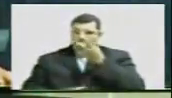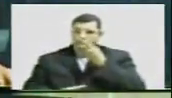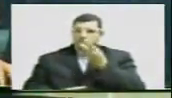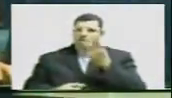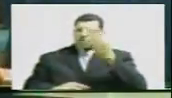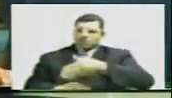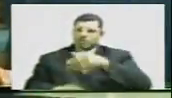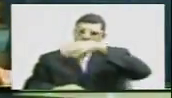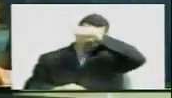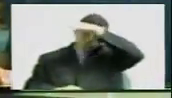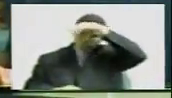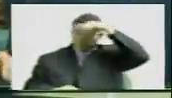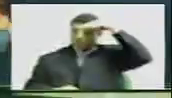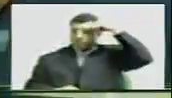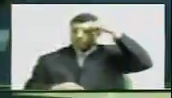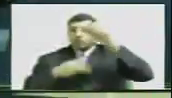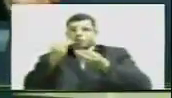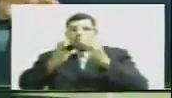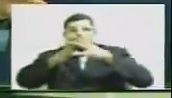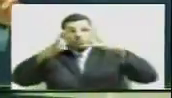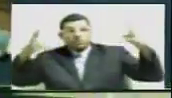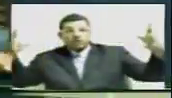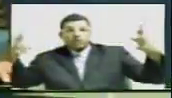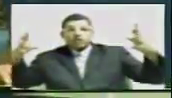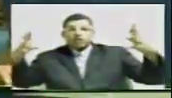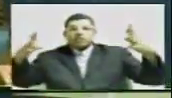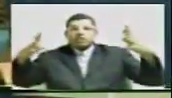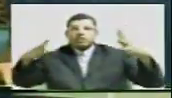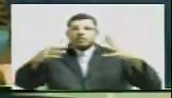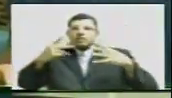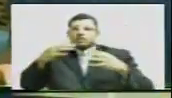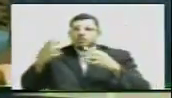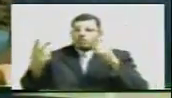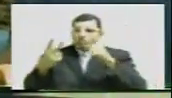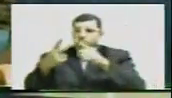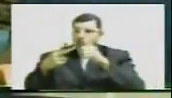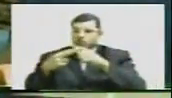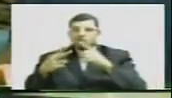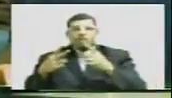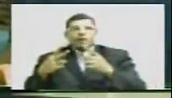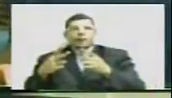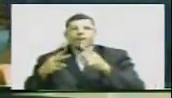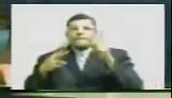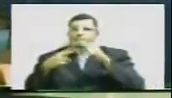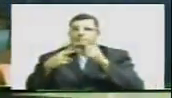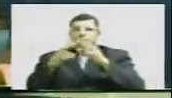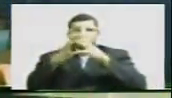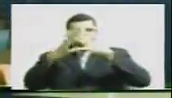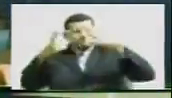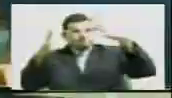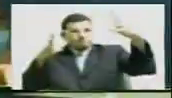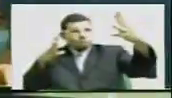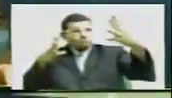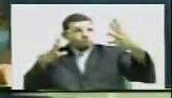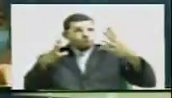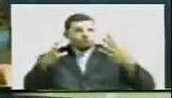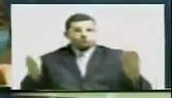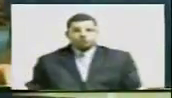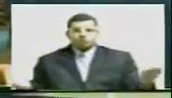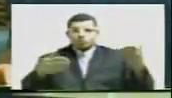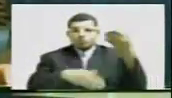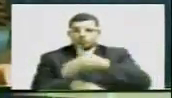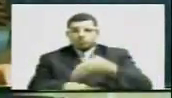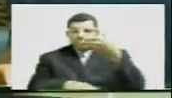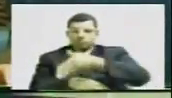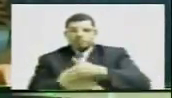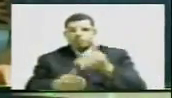alardeou, esteve no Amazonas, como uma grande panaceia, duas medidas: a prorrogação dos